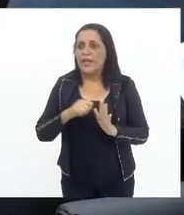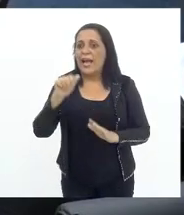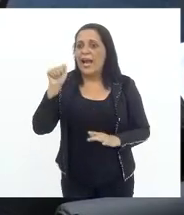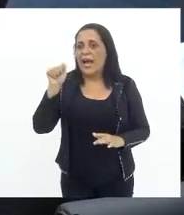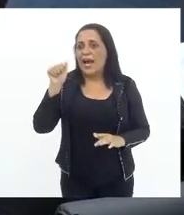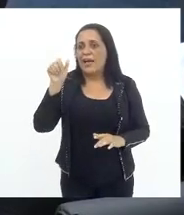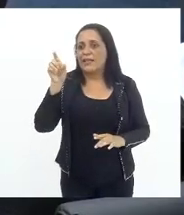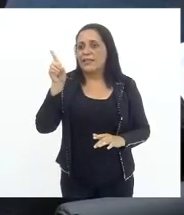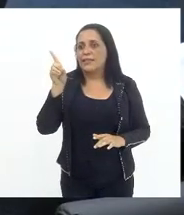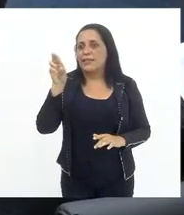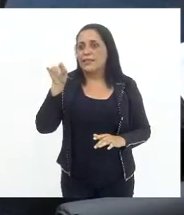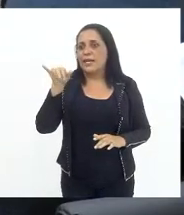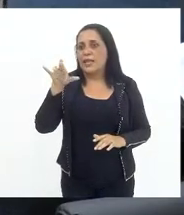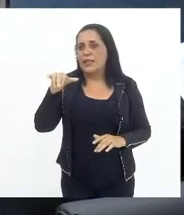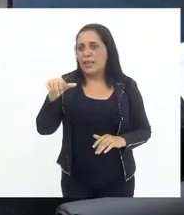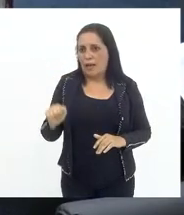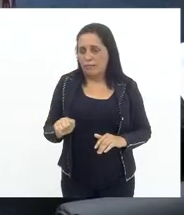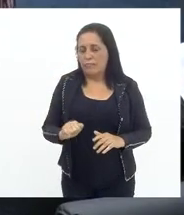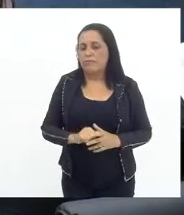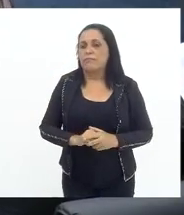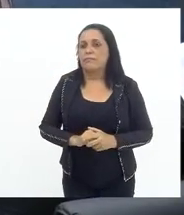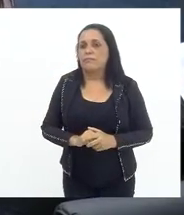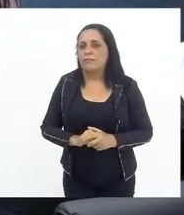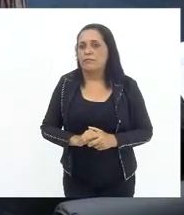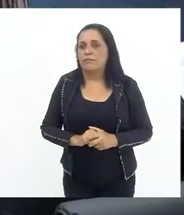Adriana Baltazar.